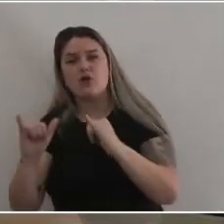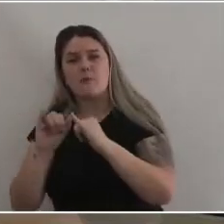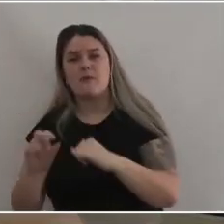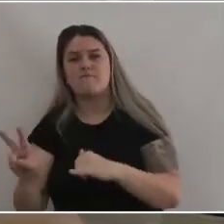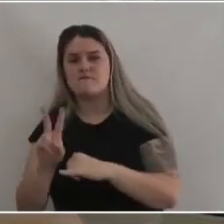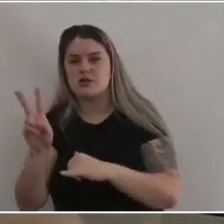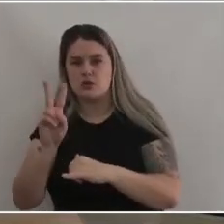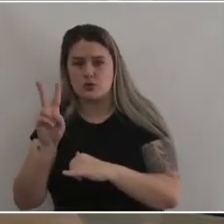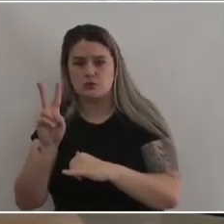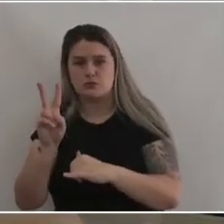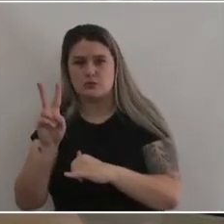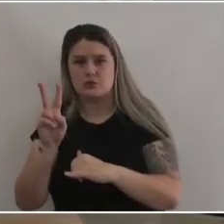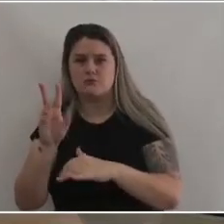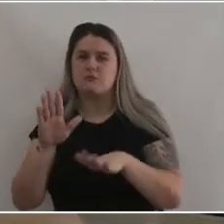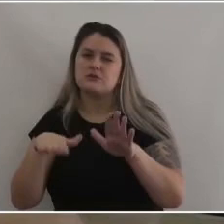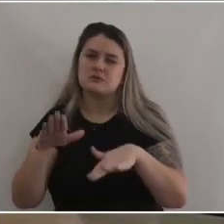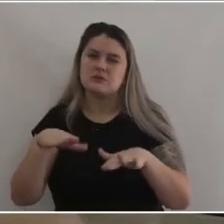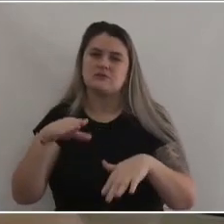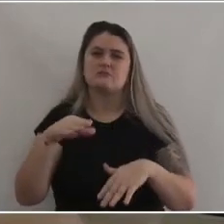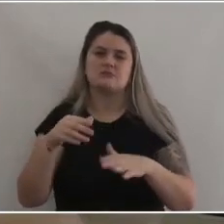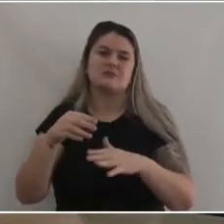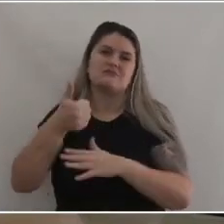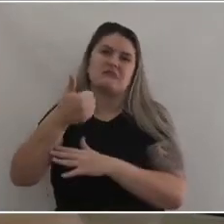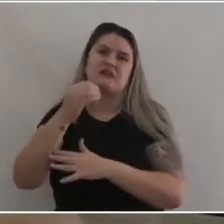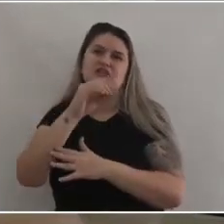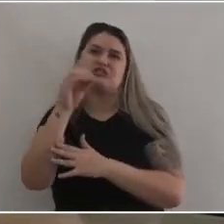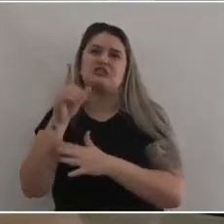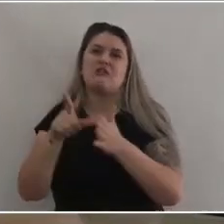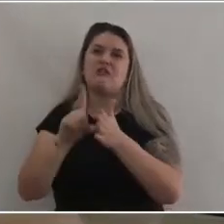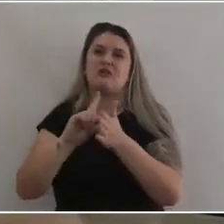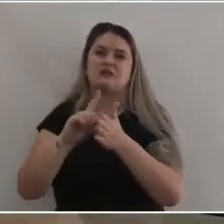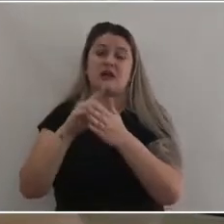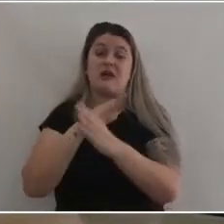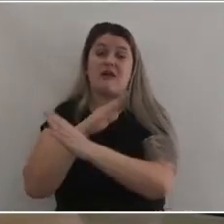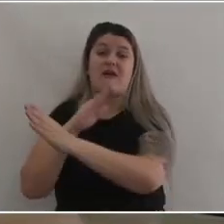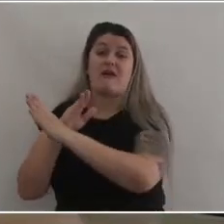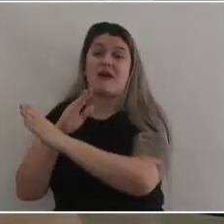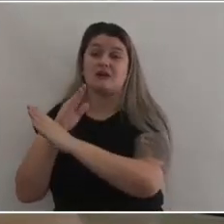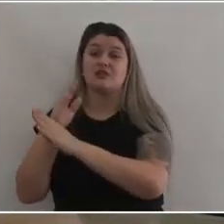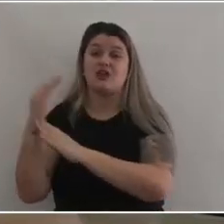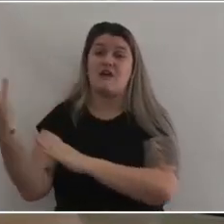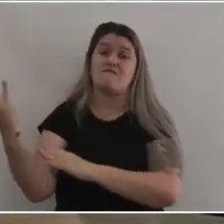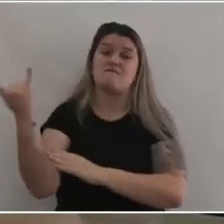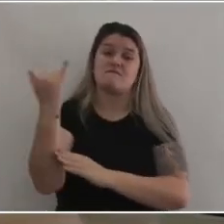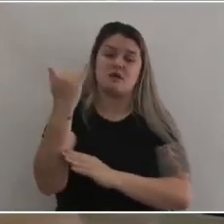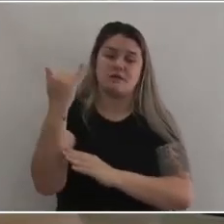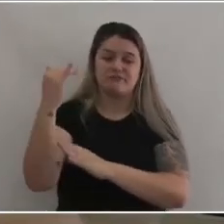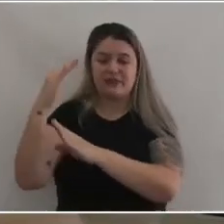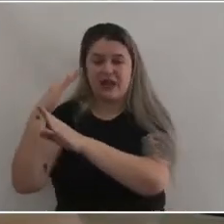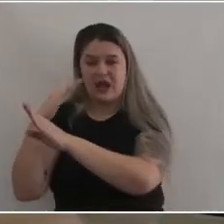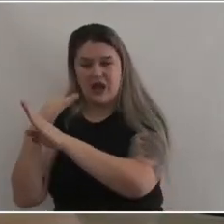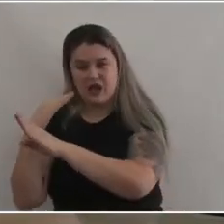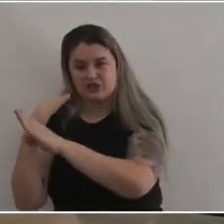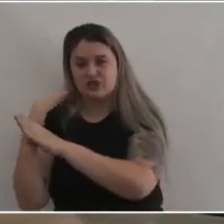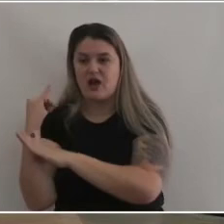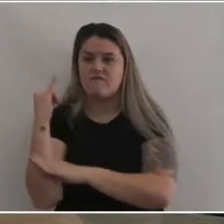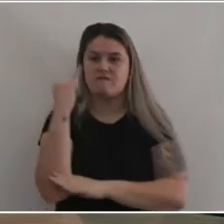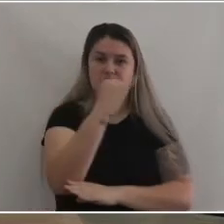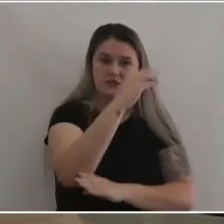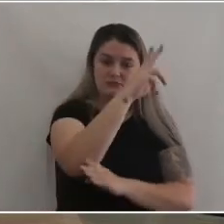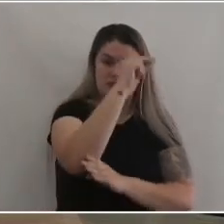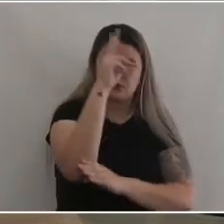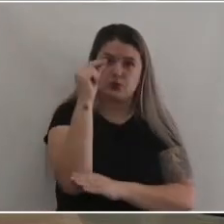ser debitado. Em torno de 10 dias antes é feito comunicado para a Prefeitura, a Caixa Econômica